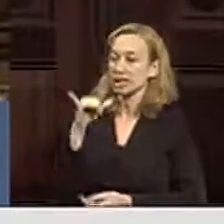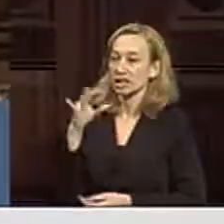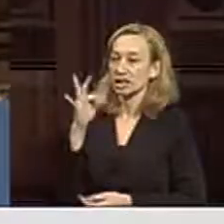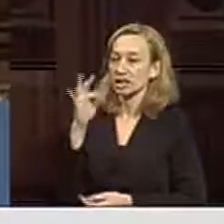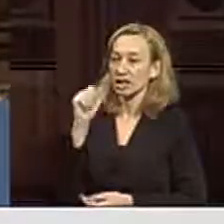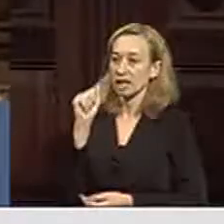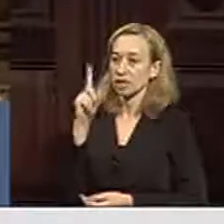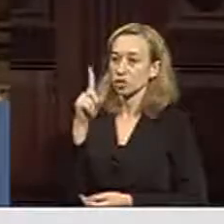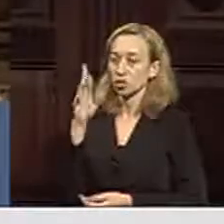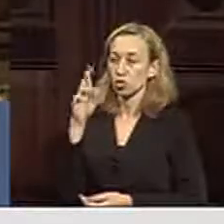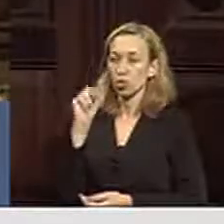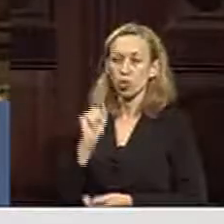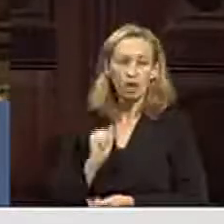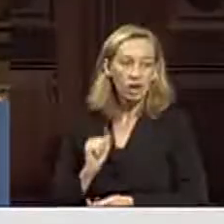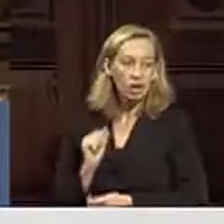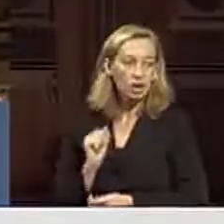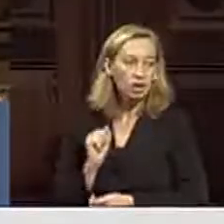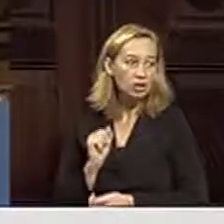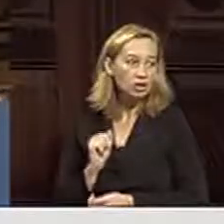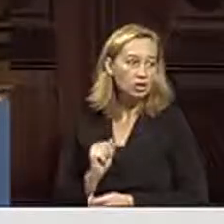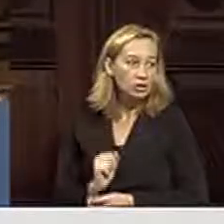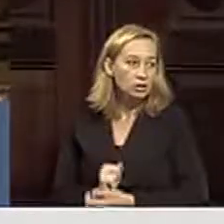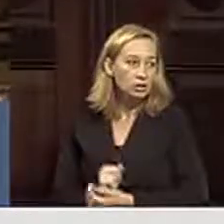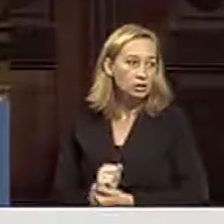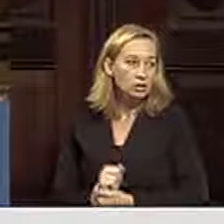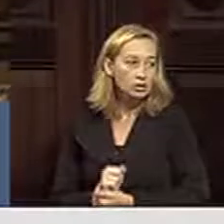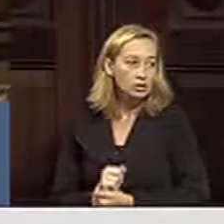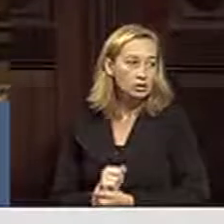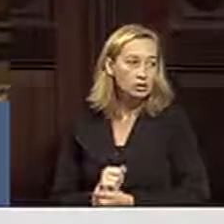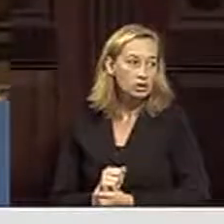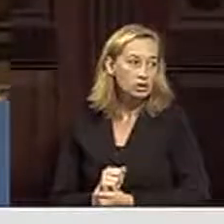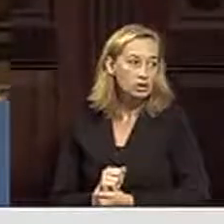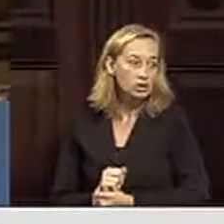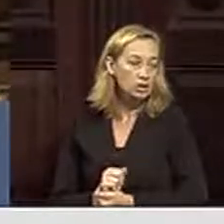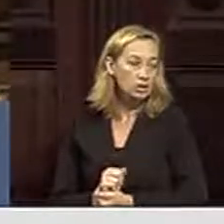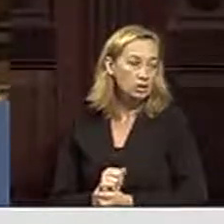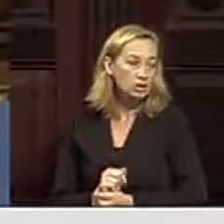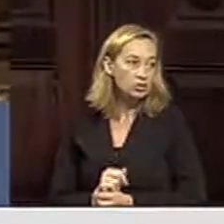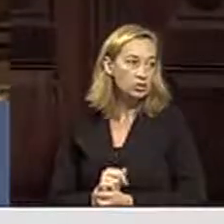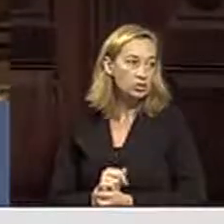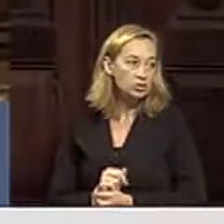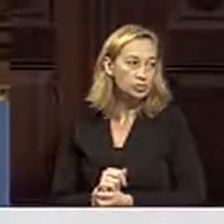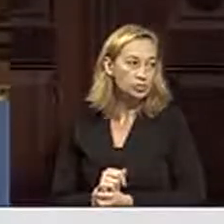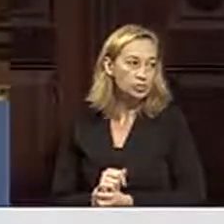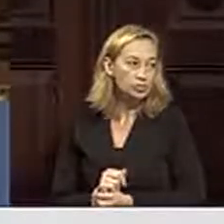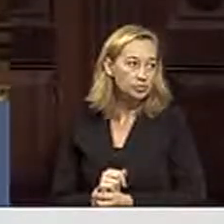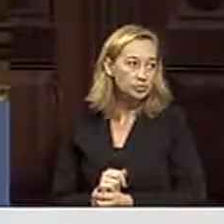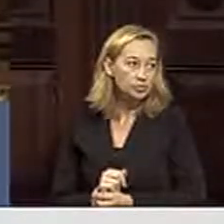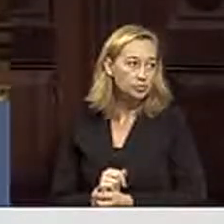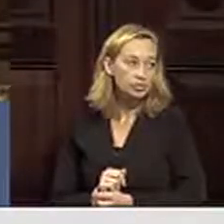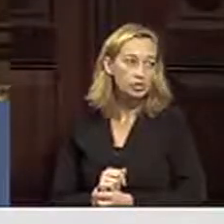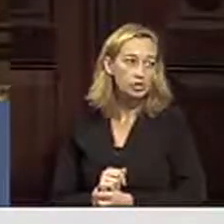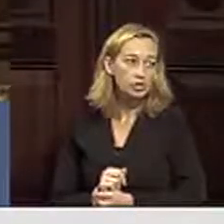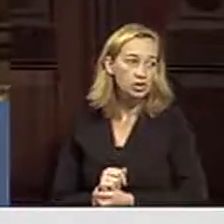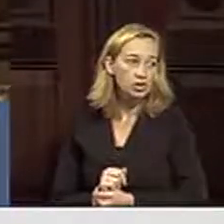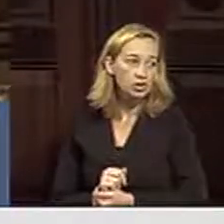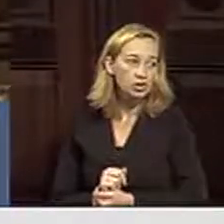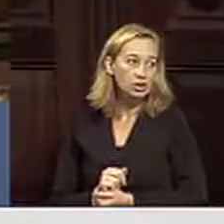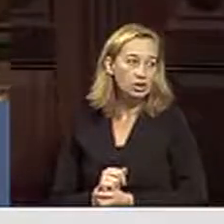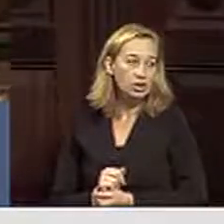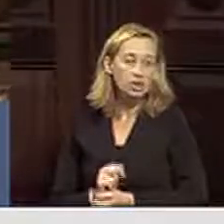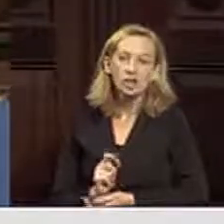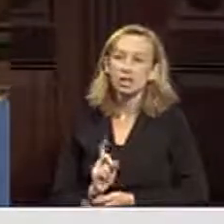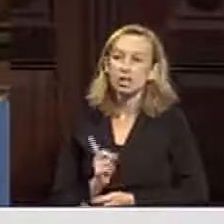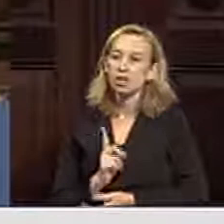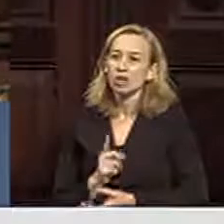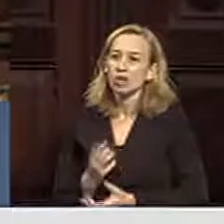permita que se esqueça, se a gente permita que não seja lembrada a gravidade desse